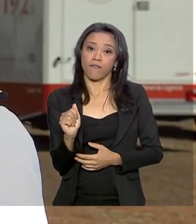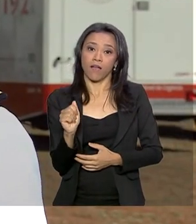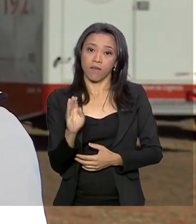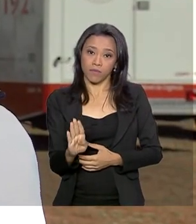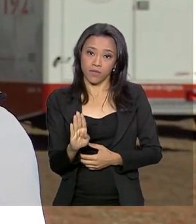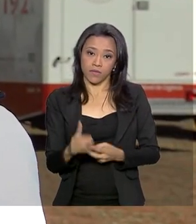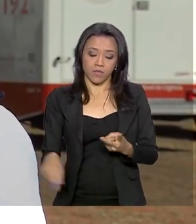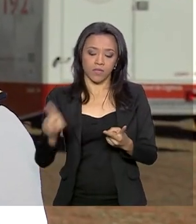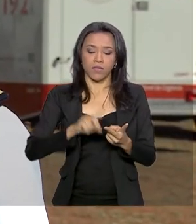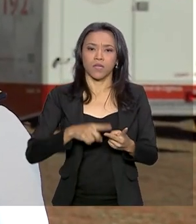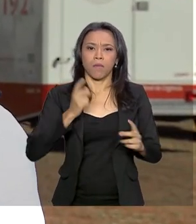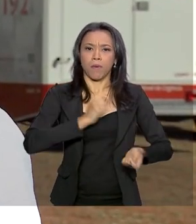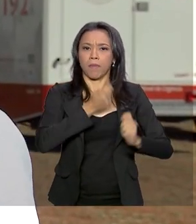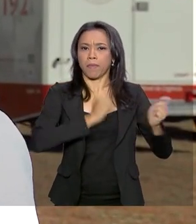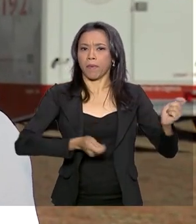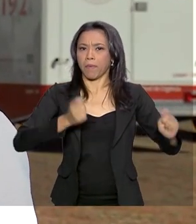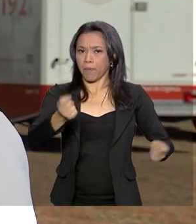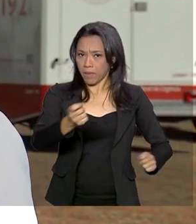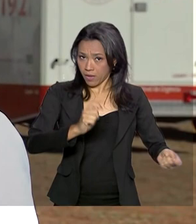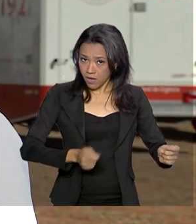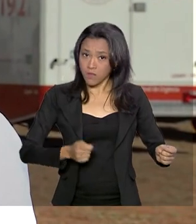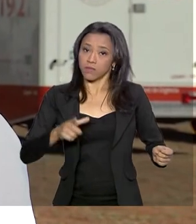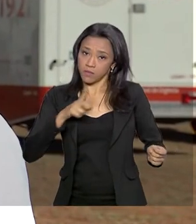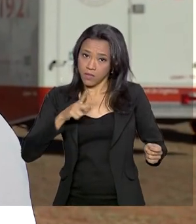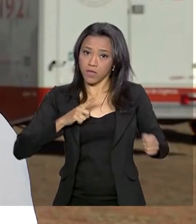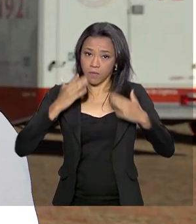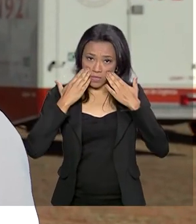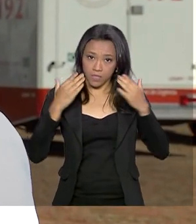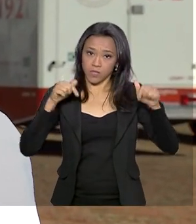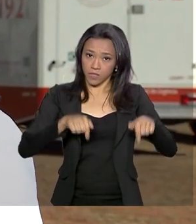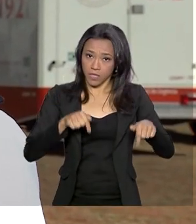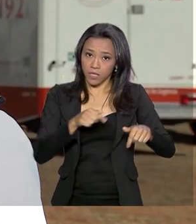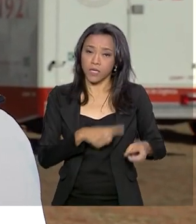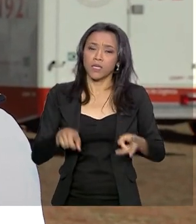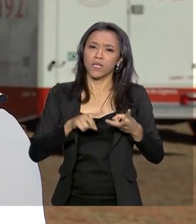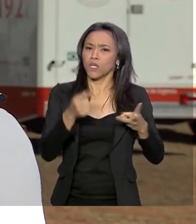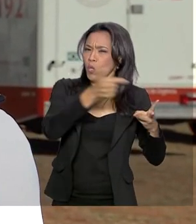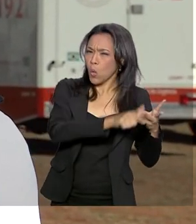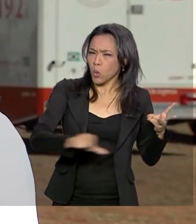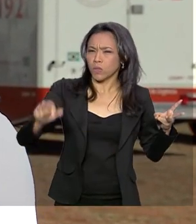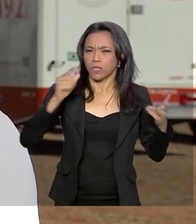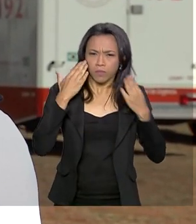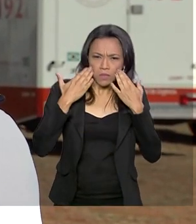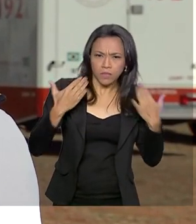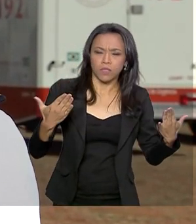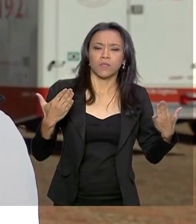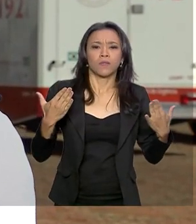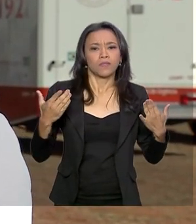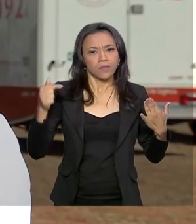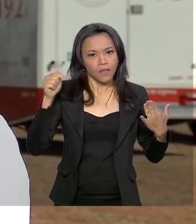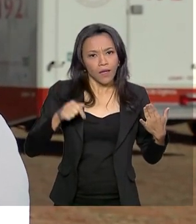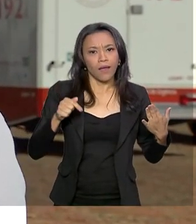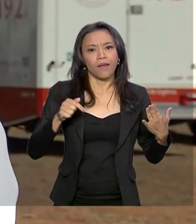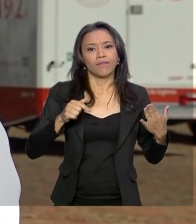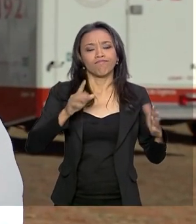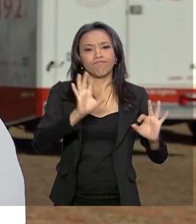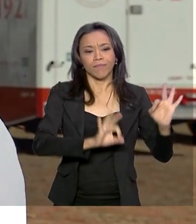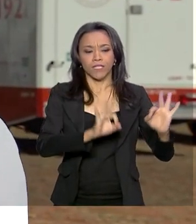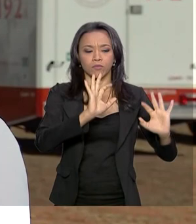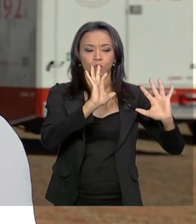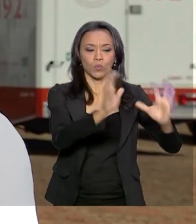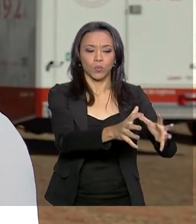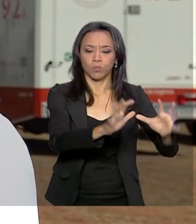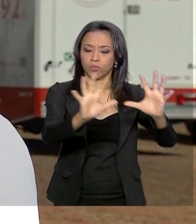também da força aérea vai se apresentar aqui na área de apresentações além de outras atrações dentro dentro dos estandes de cada